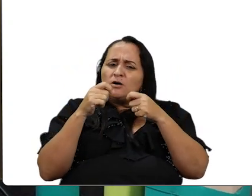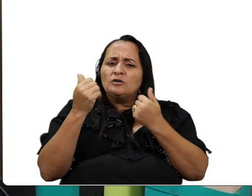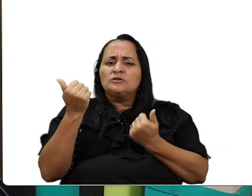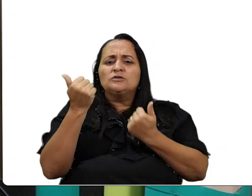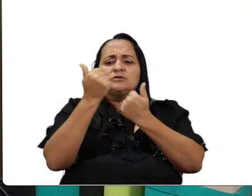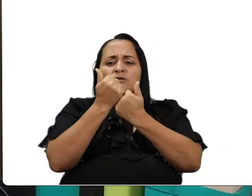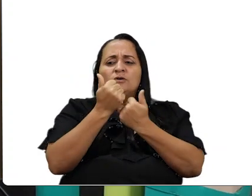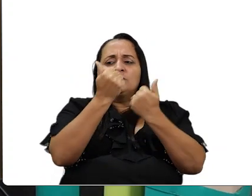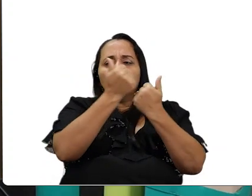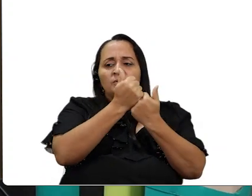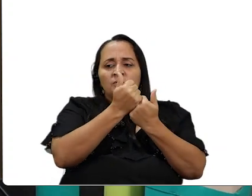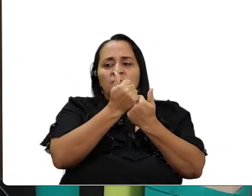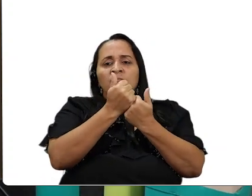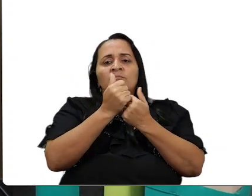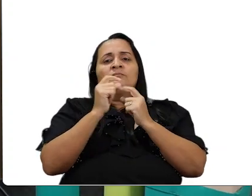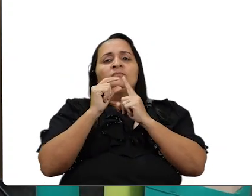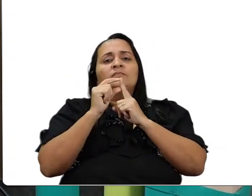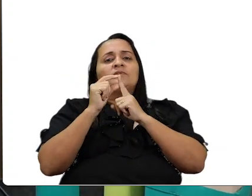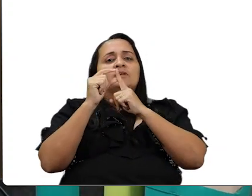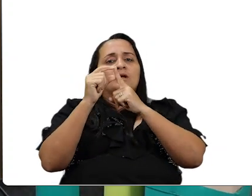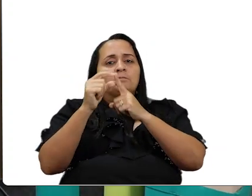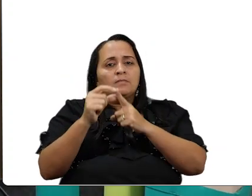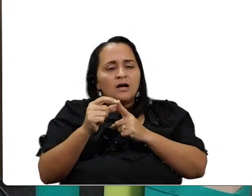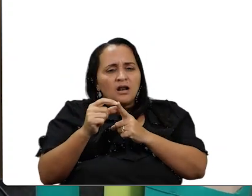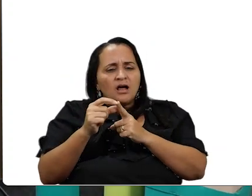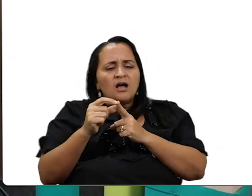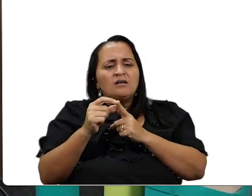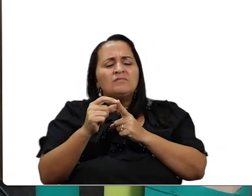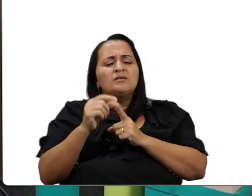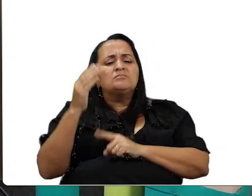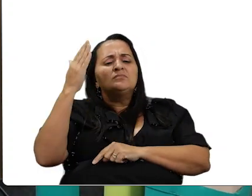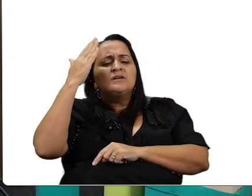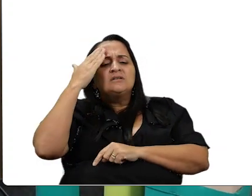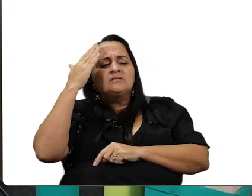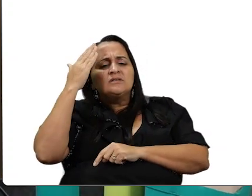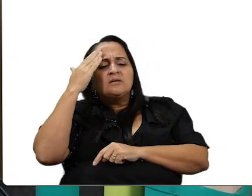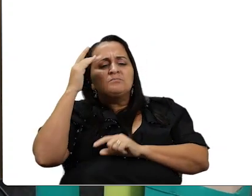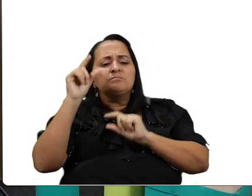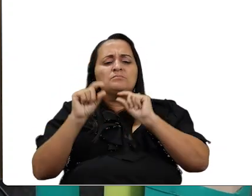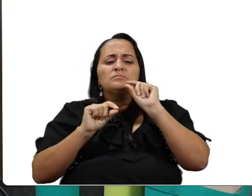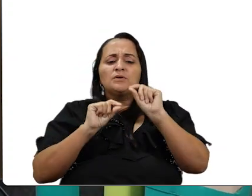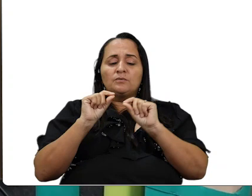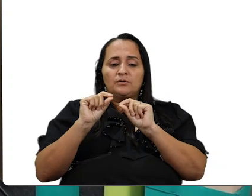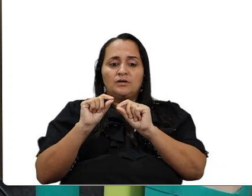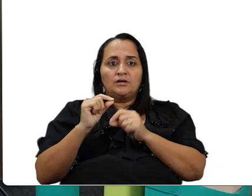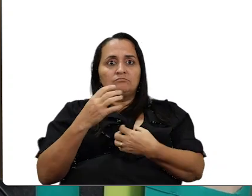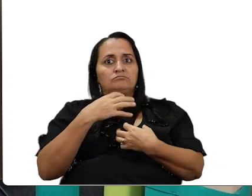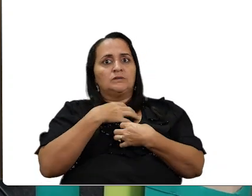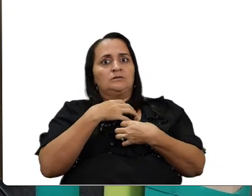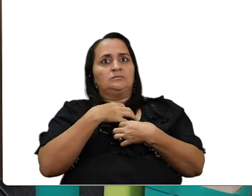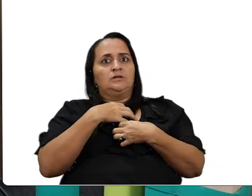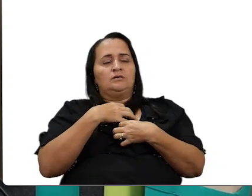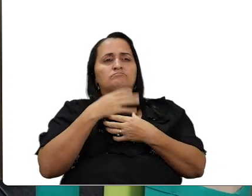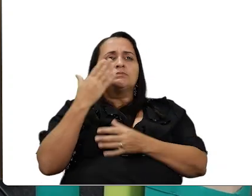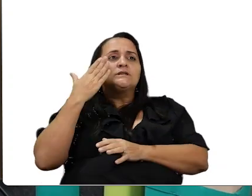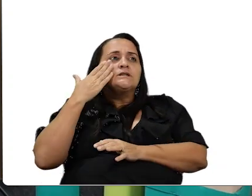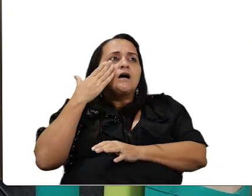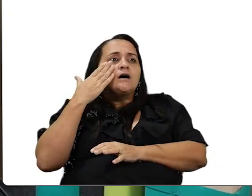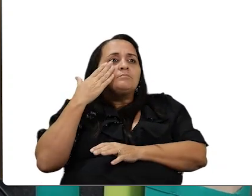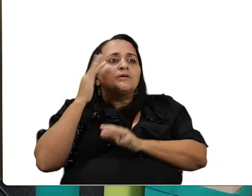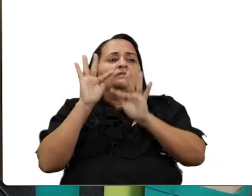das opções para ver se alguma se encaixa e mantém o sentido da frase, tá